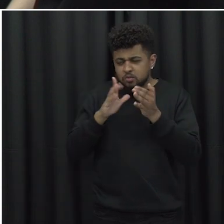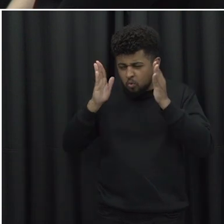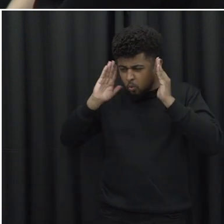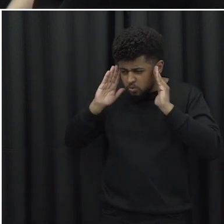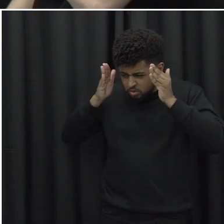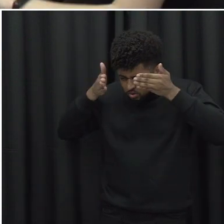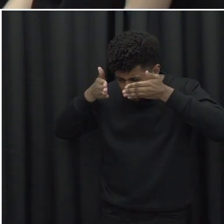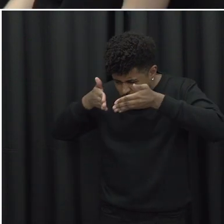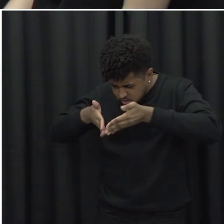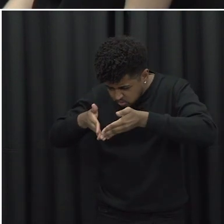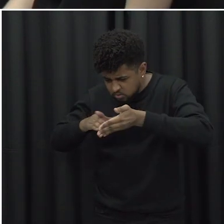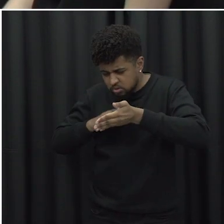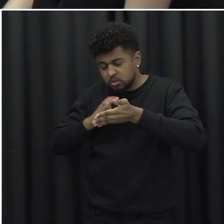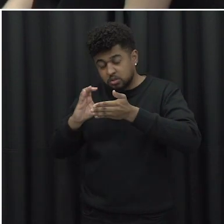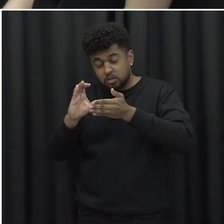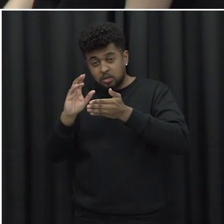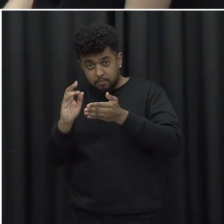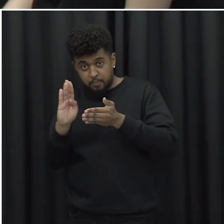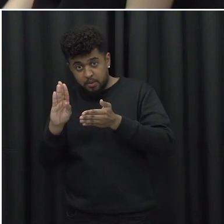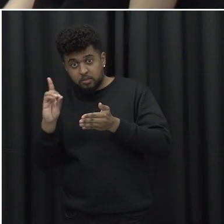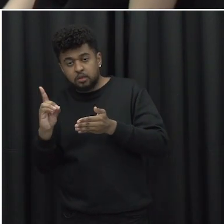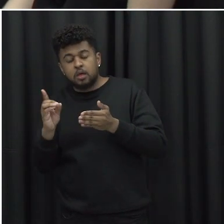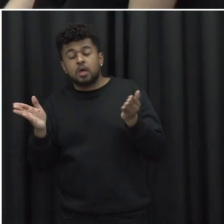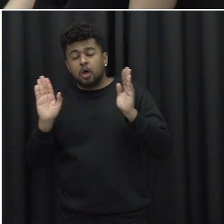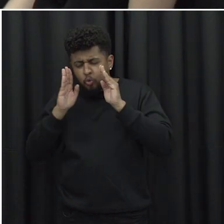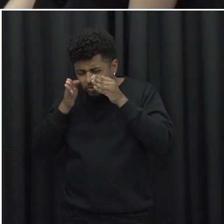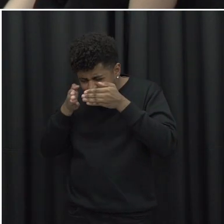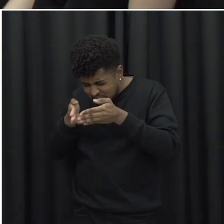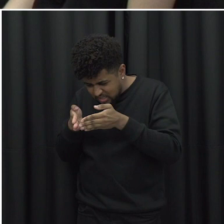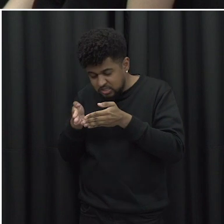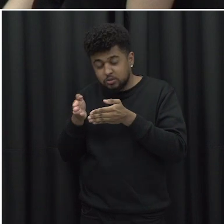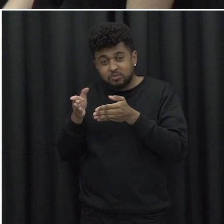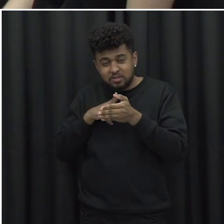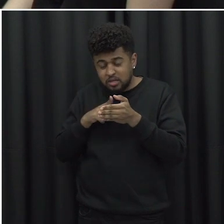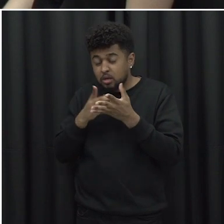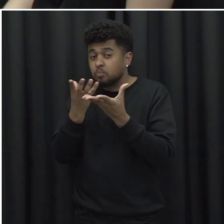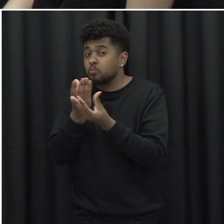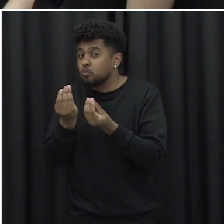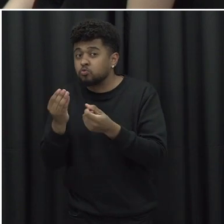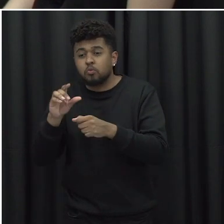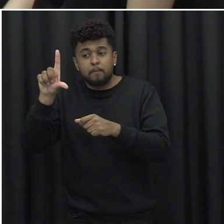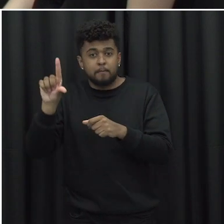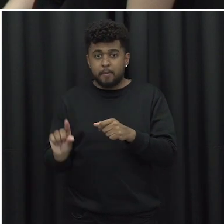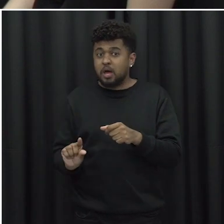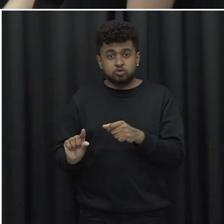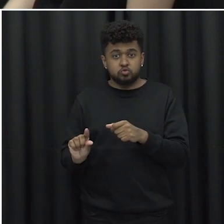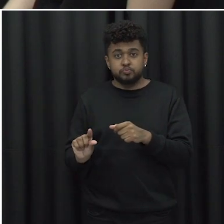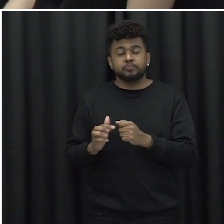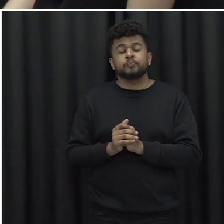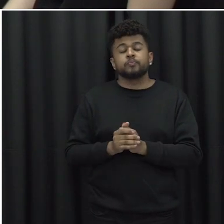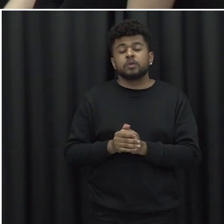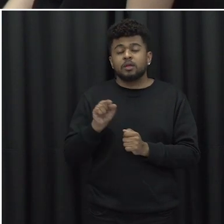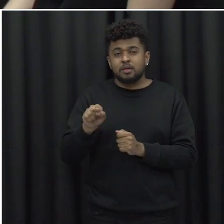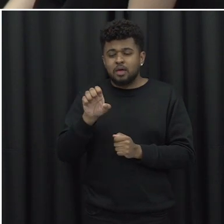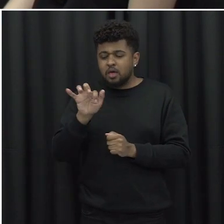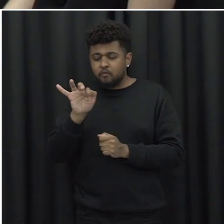uma concentração, ele traz uma concentração muito alta de THC e CBD. E as medicações hoje, elas têm uma concentração muito